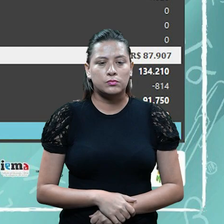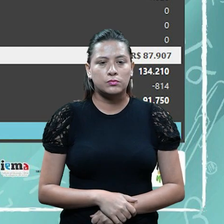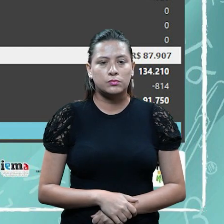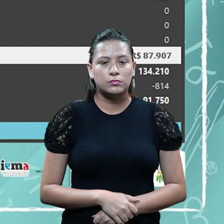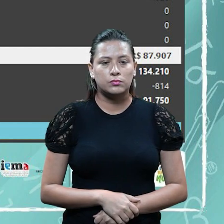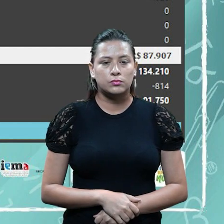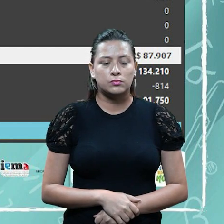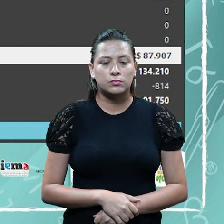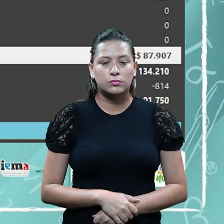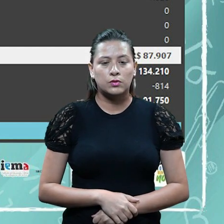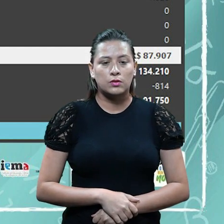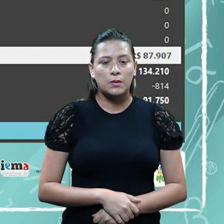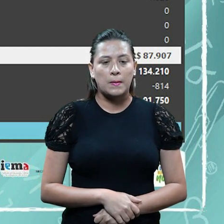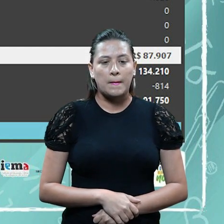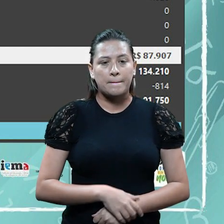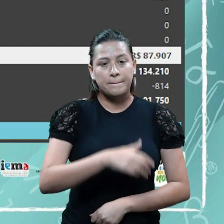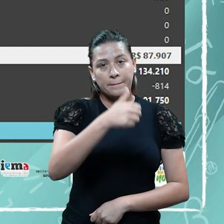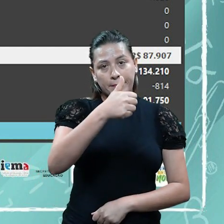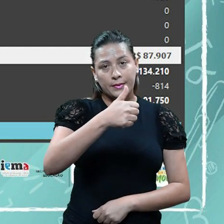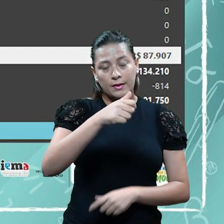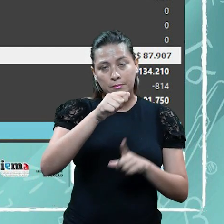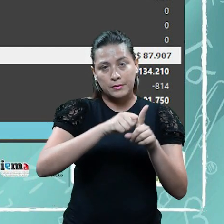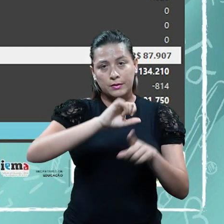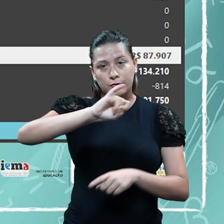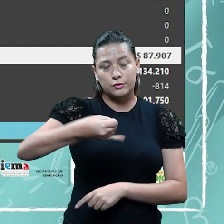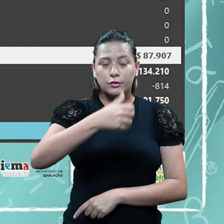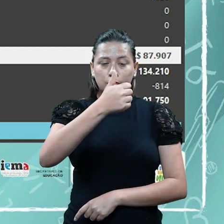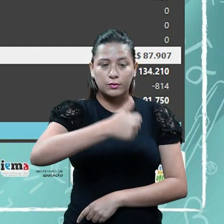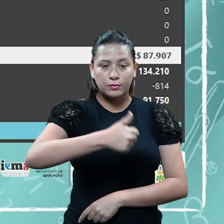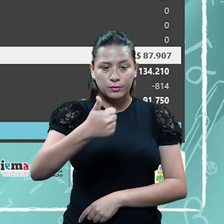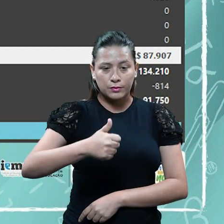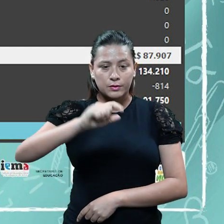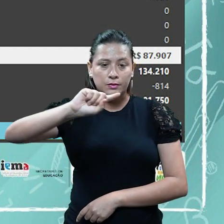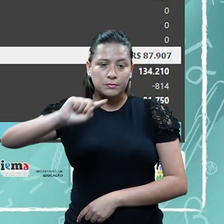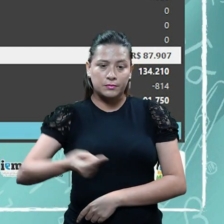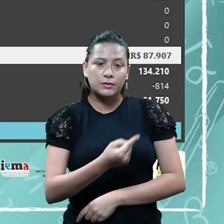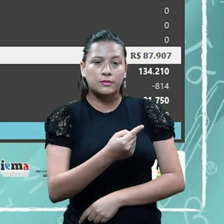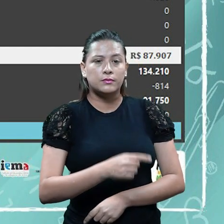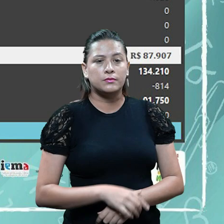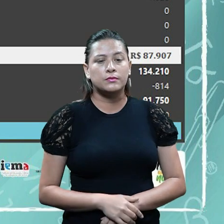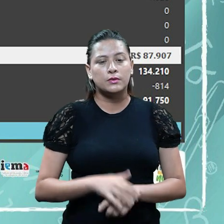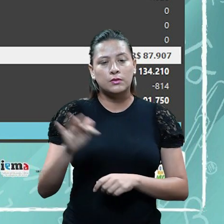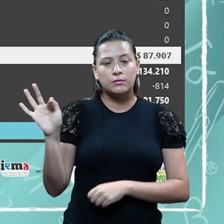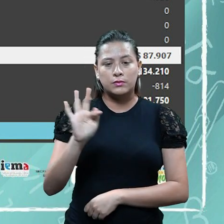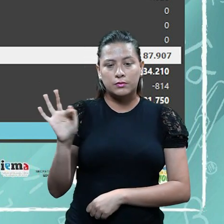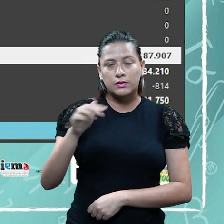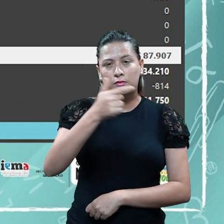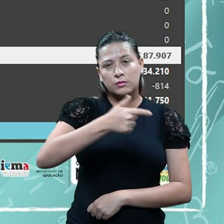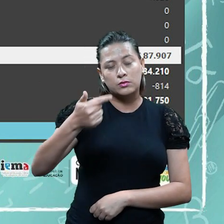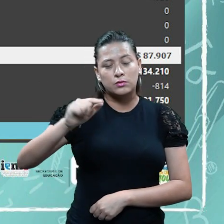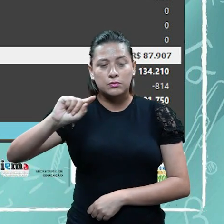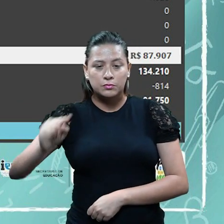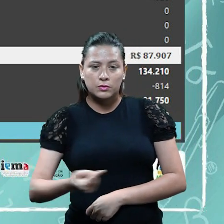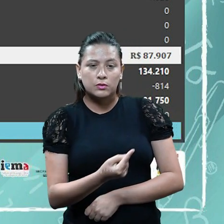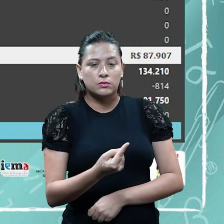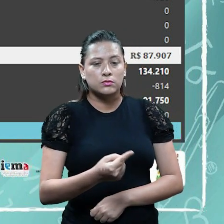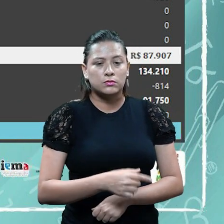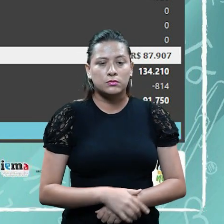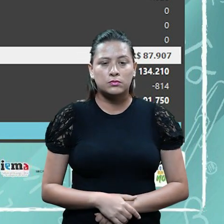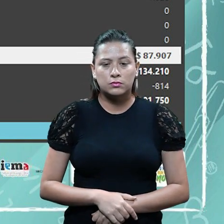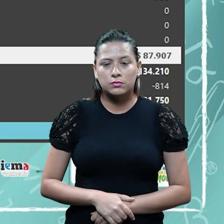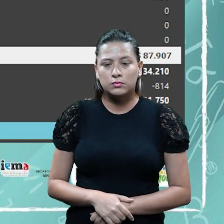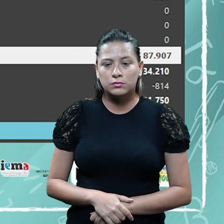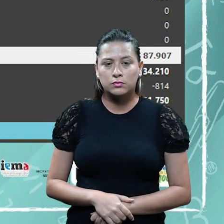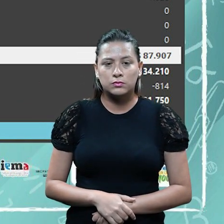fevereiro, 11 mil março. Então os custos operacionais, eles foram até relativamente próximos, variando aqui de janeiro